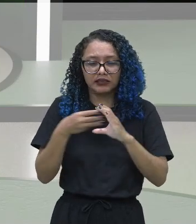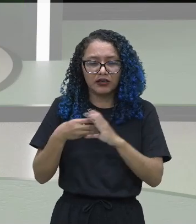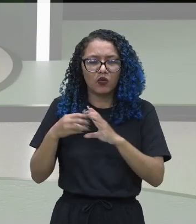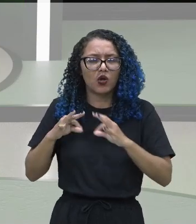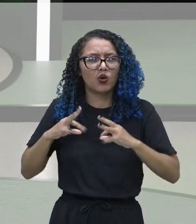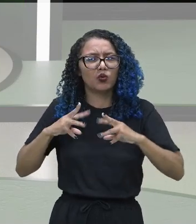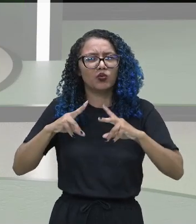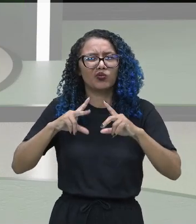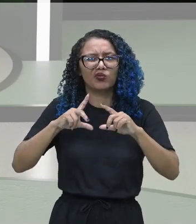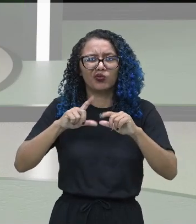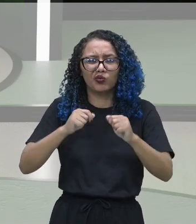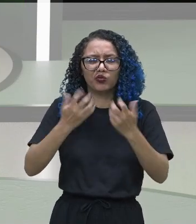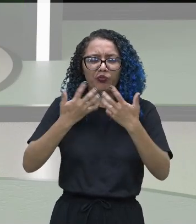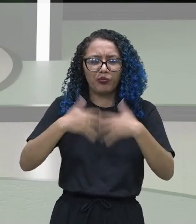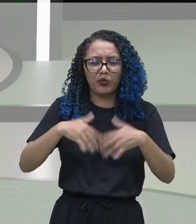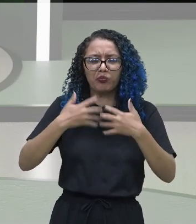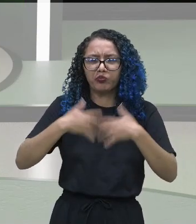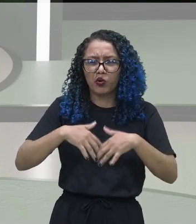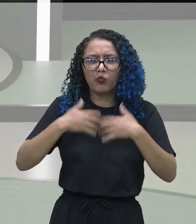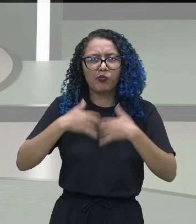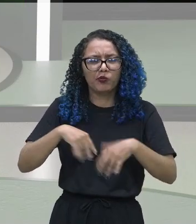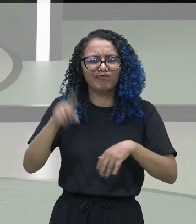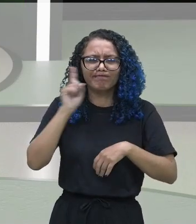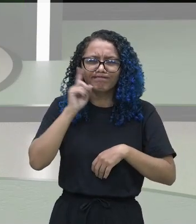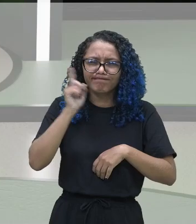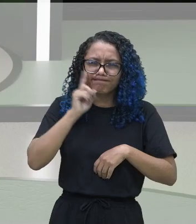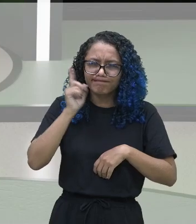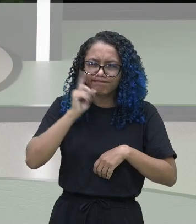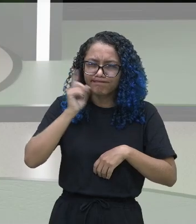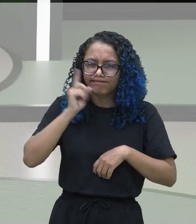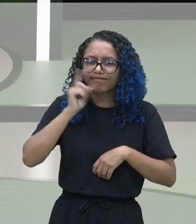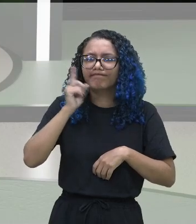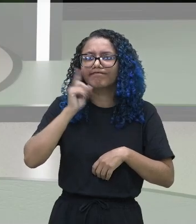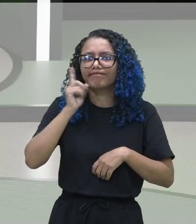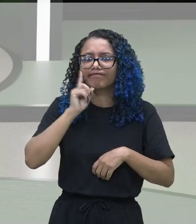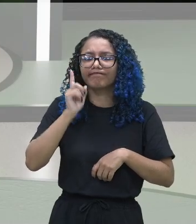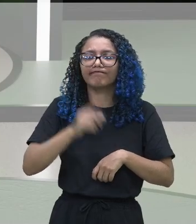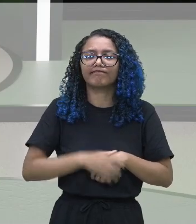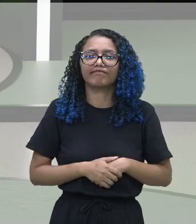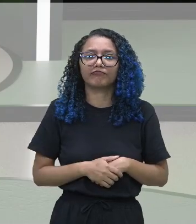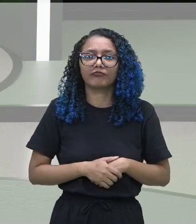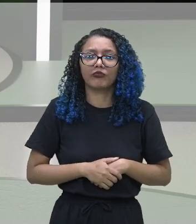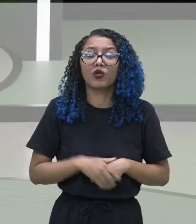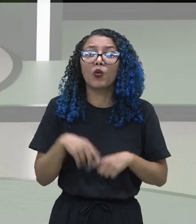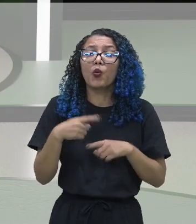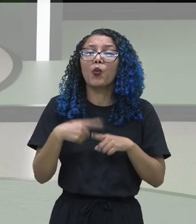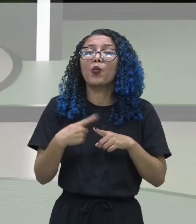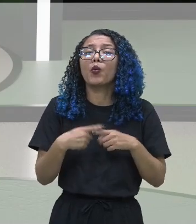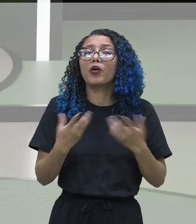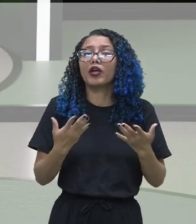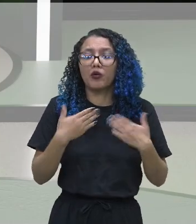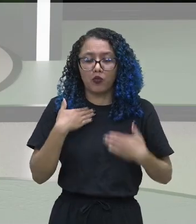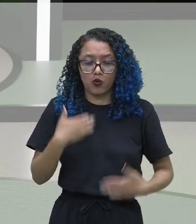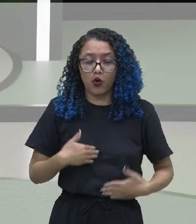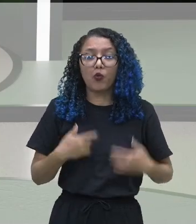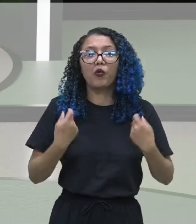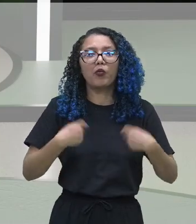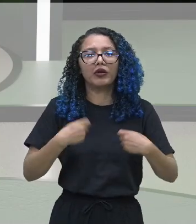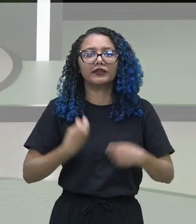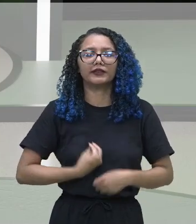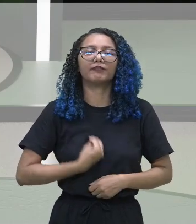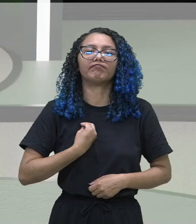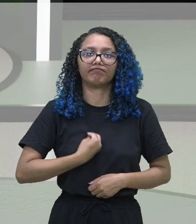trabalhando diariamente, a todo momento, porque o nosso organismo precisa estar vivo. E tem toda